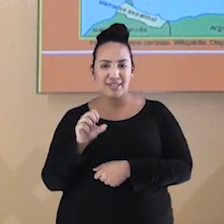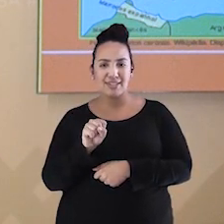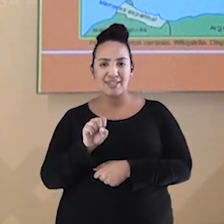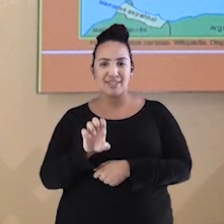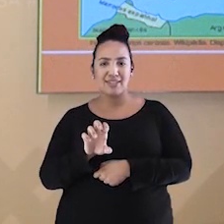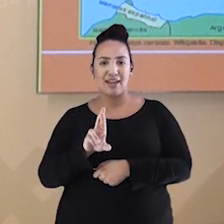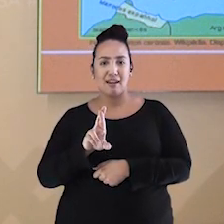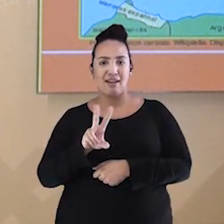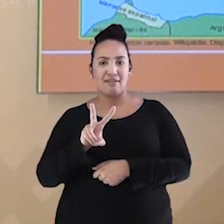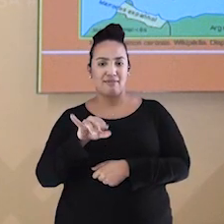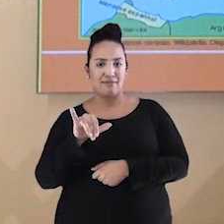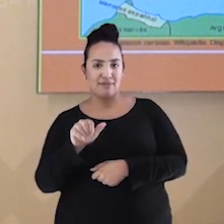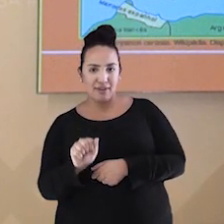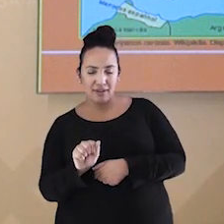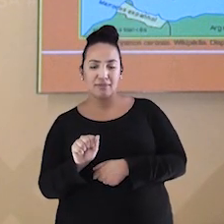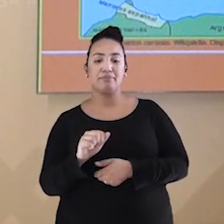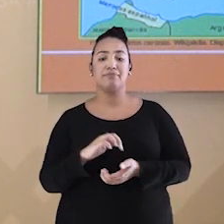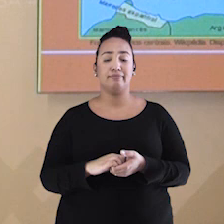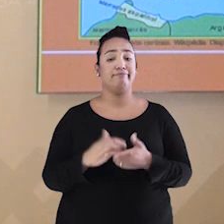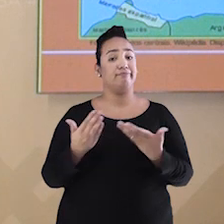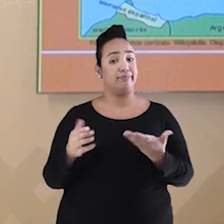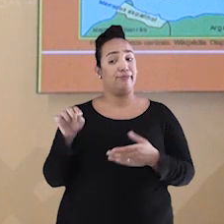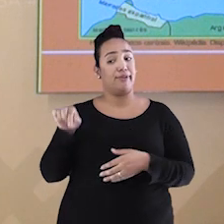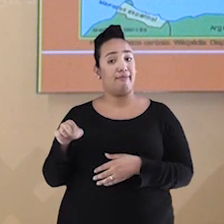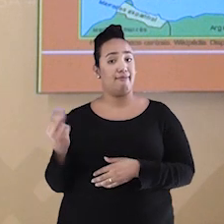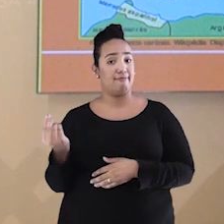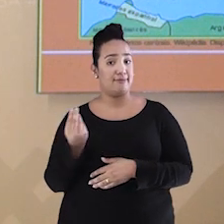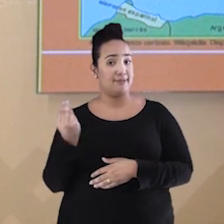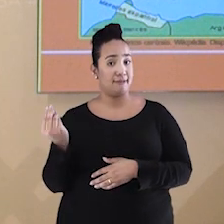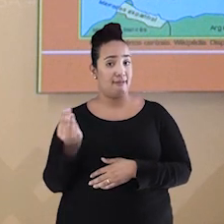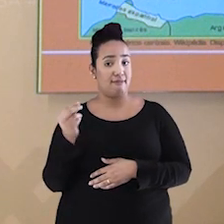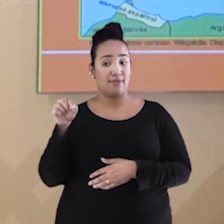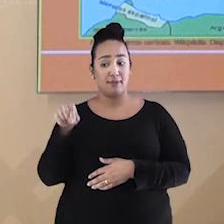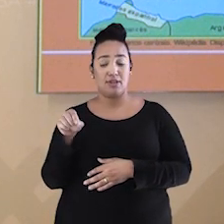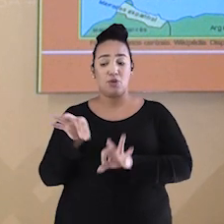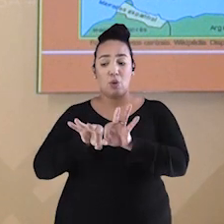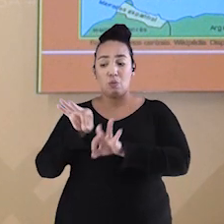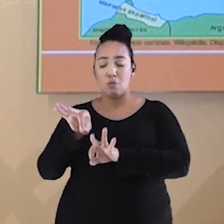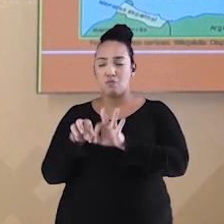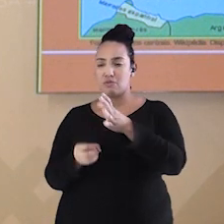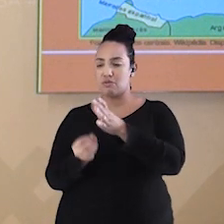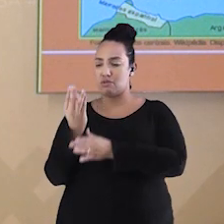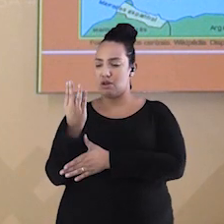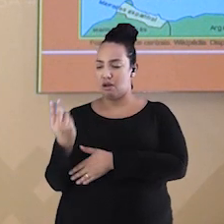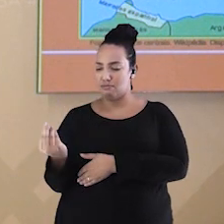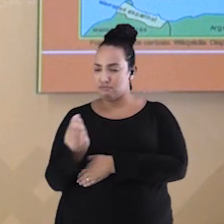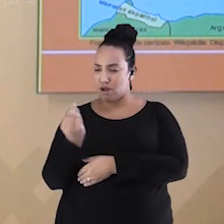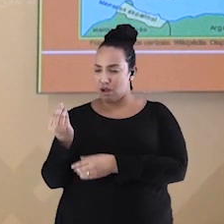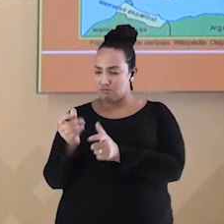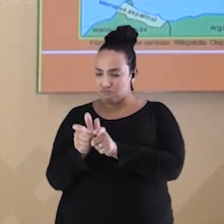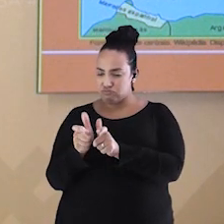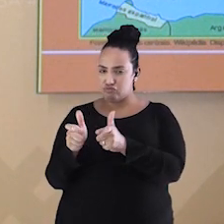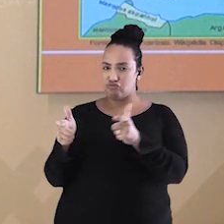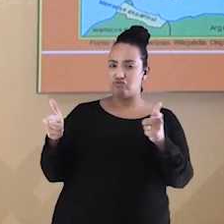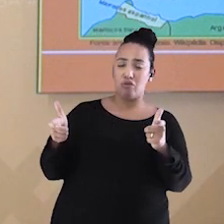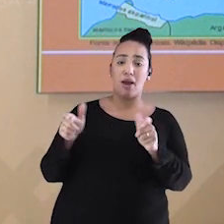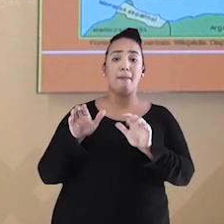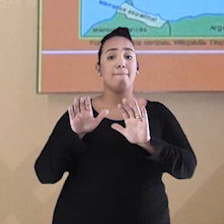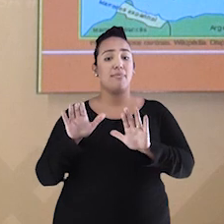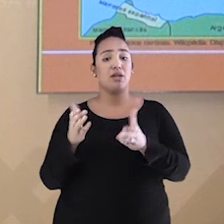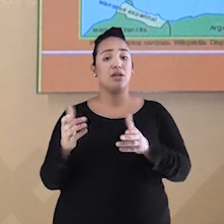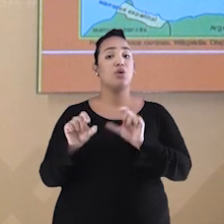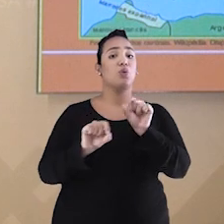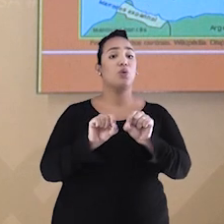bem pequenininha? Pois bem, a Sérvia tem um projeto, que é criar a Grande Sérvia. Para isso, ela queria anexar